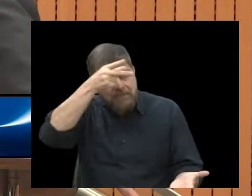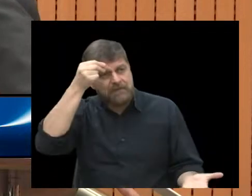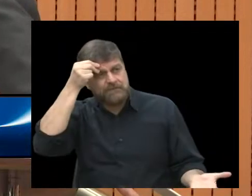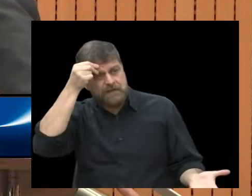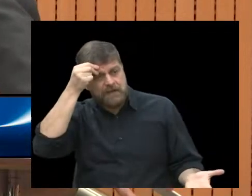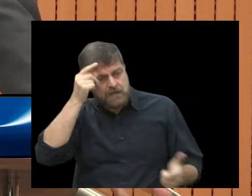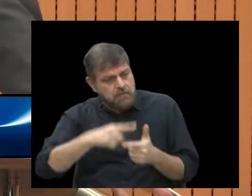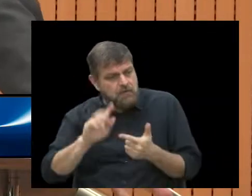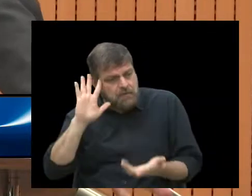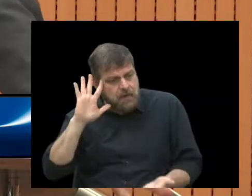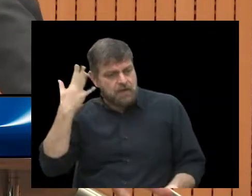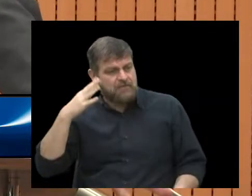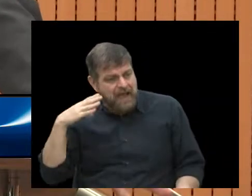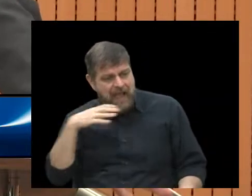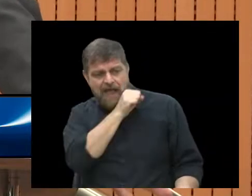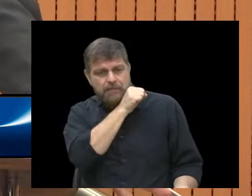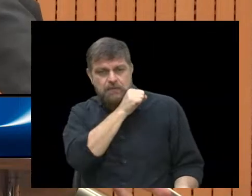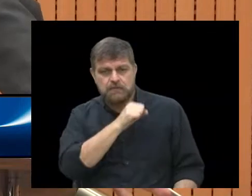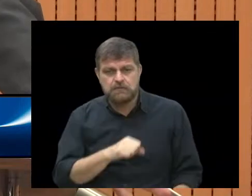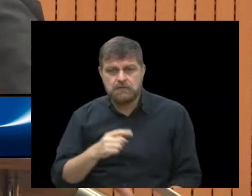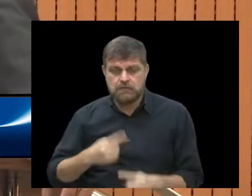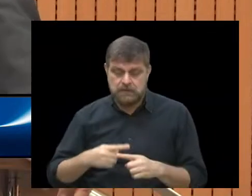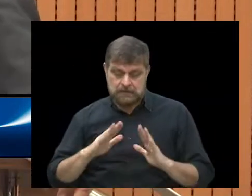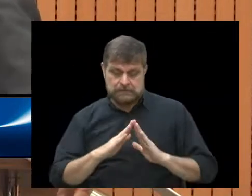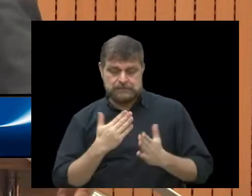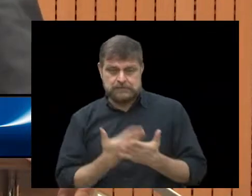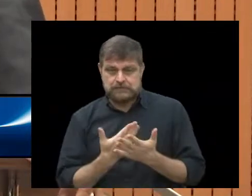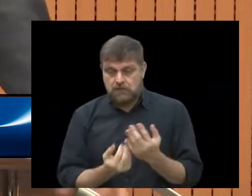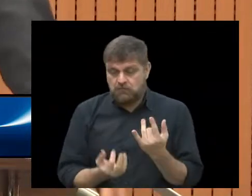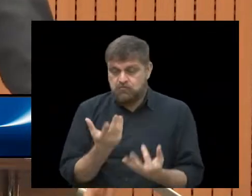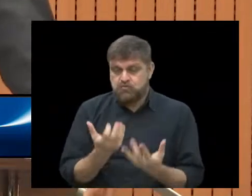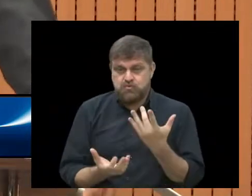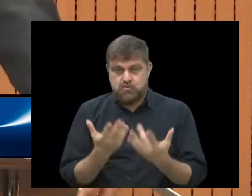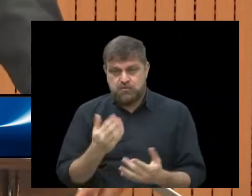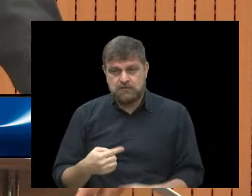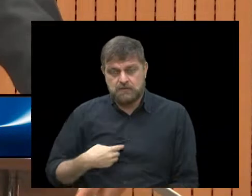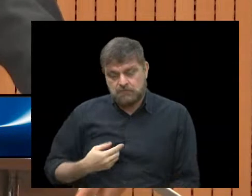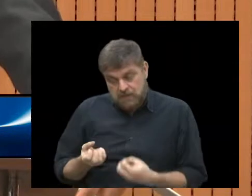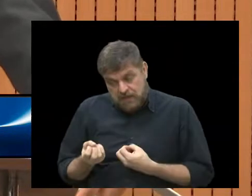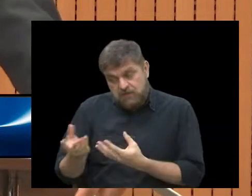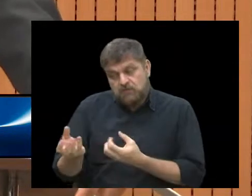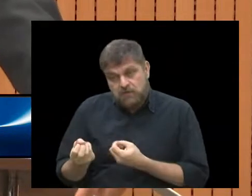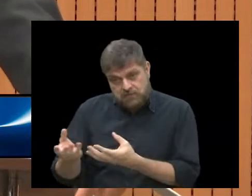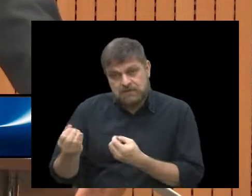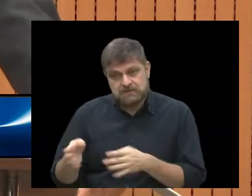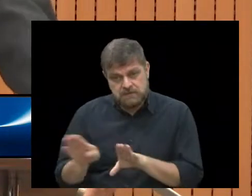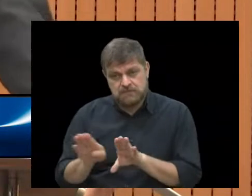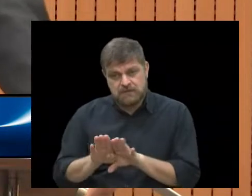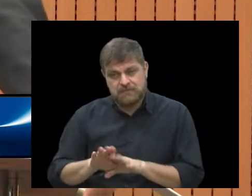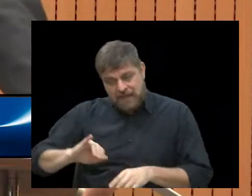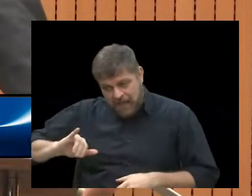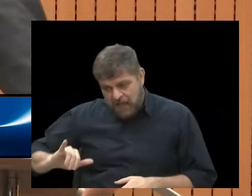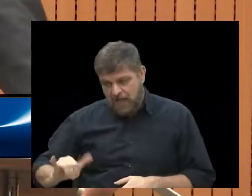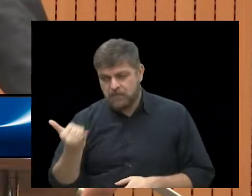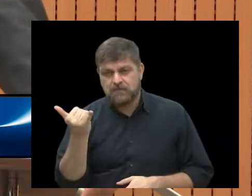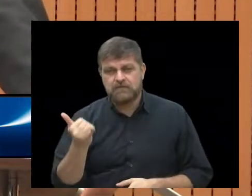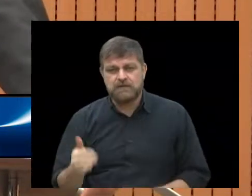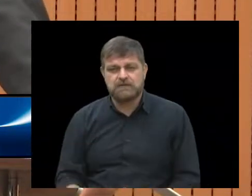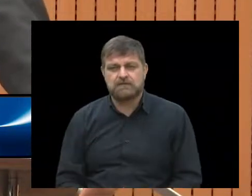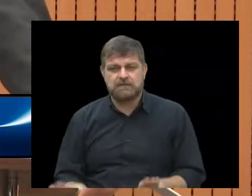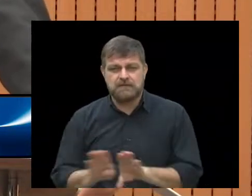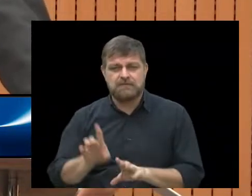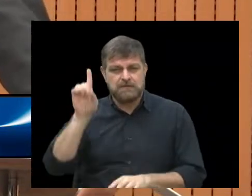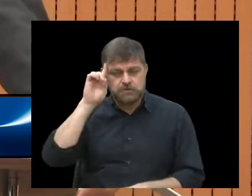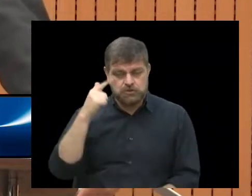uma solução rápida para essa questão. Então era essa informação que eu queria trazer, também aproveitando, falando que no